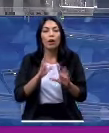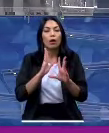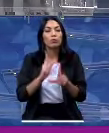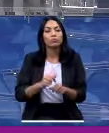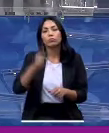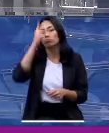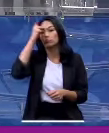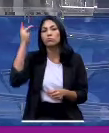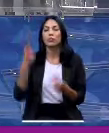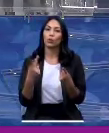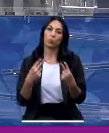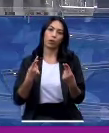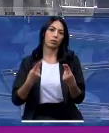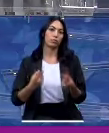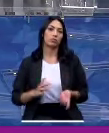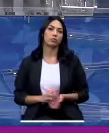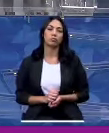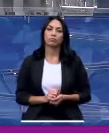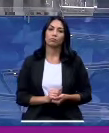igual.